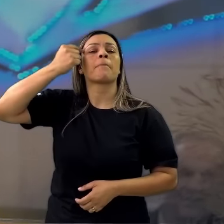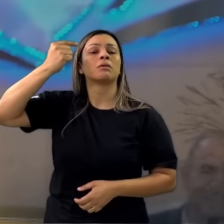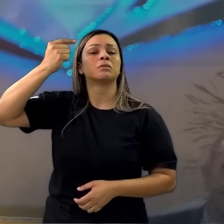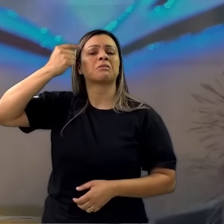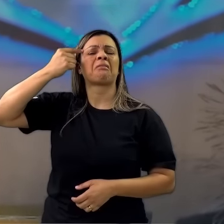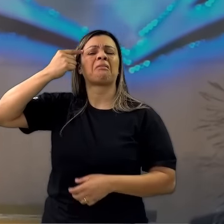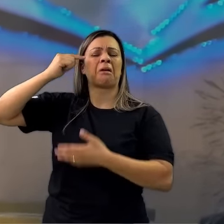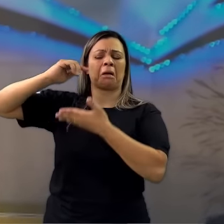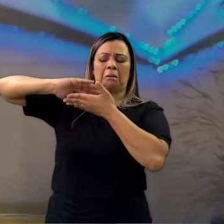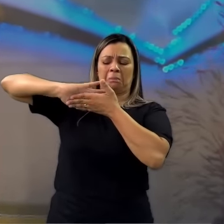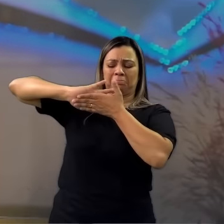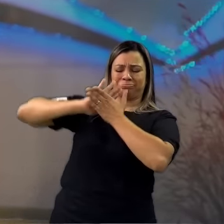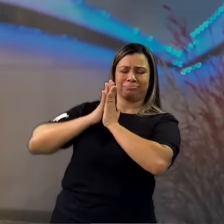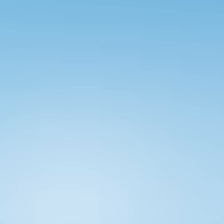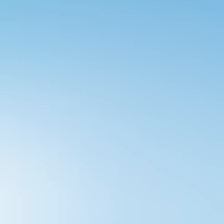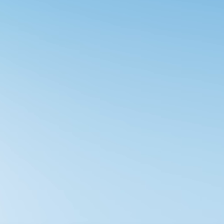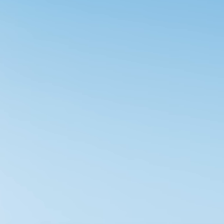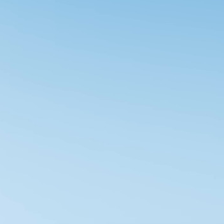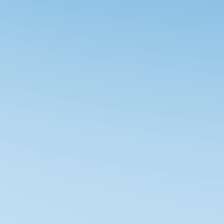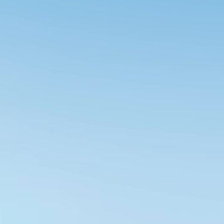não vai deixar você morrer